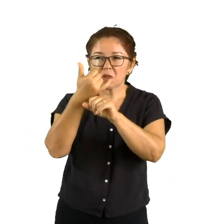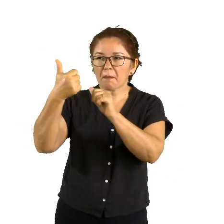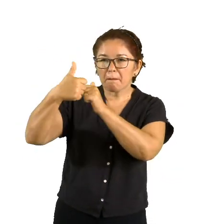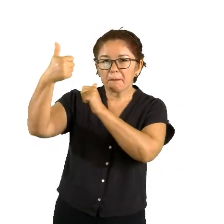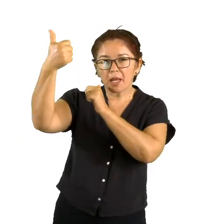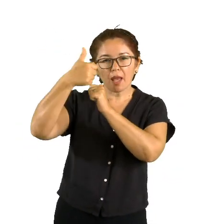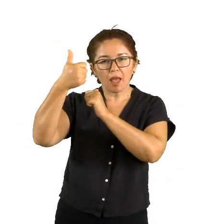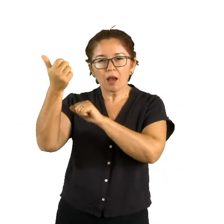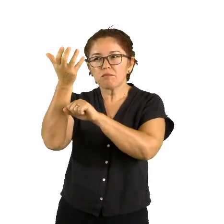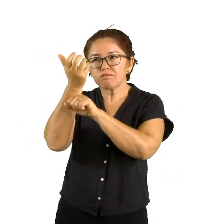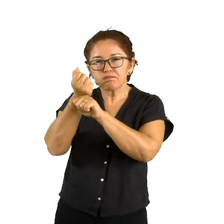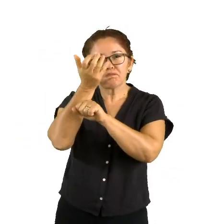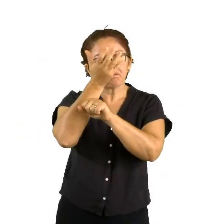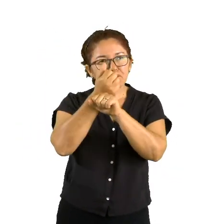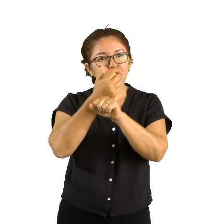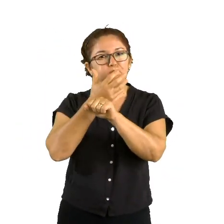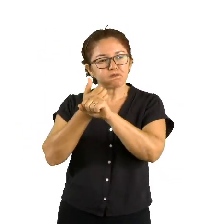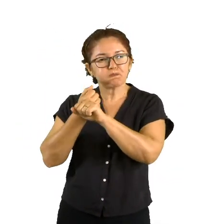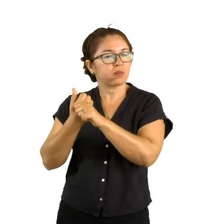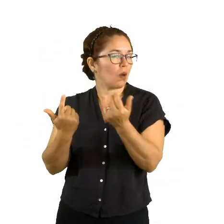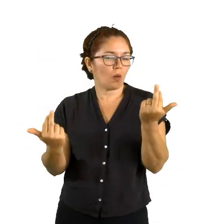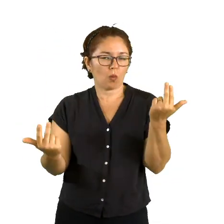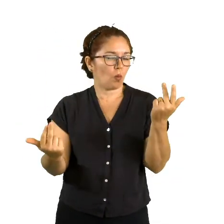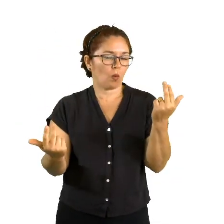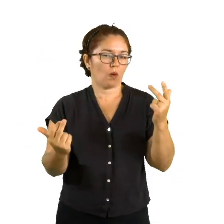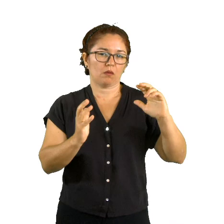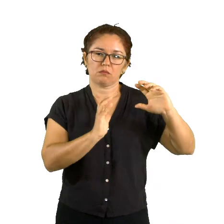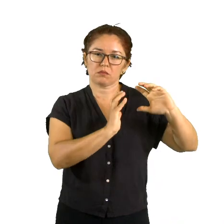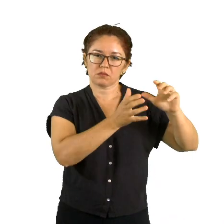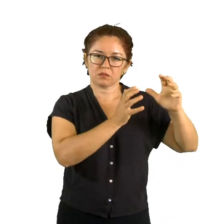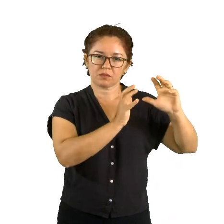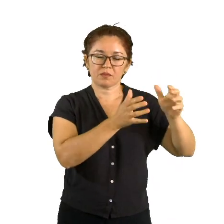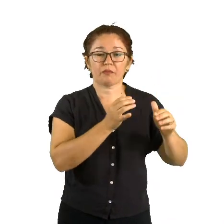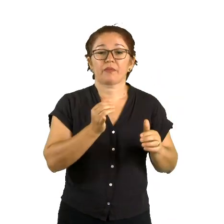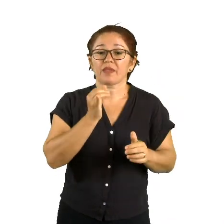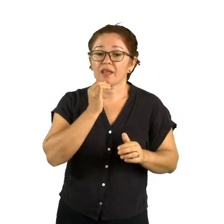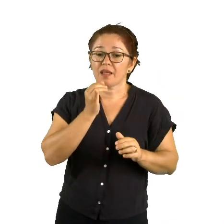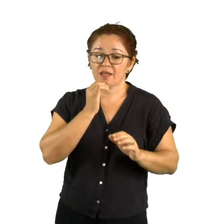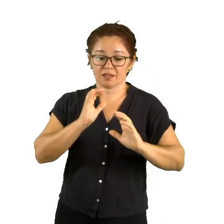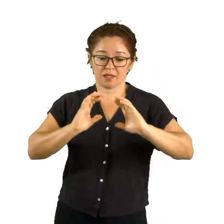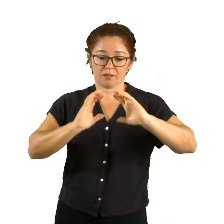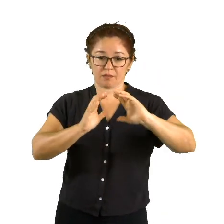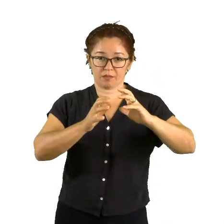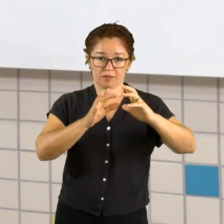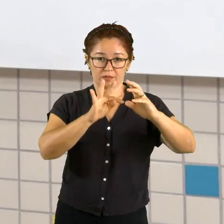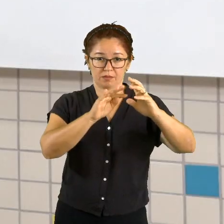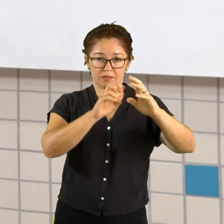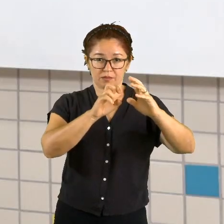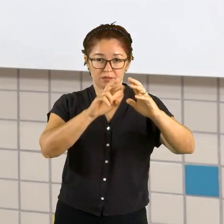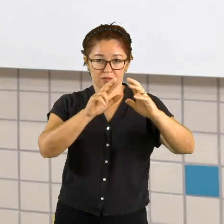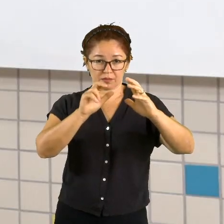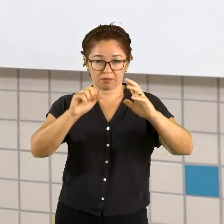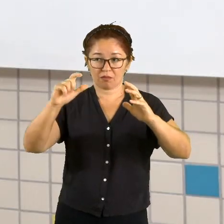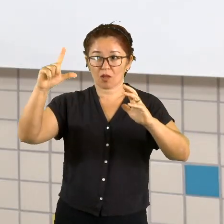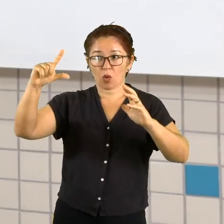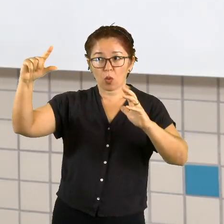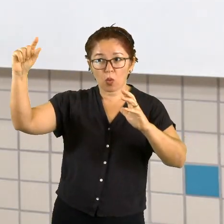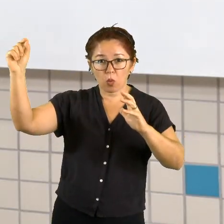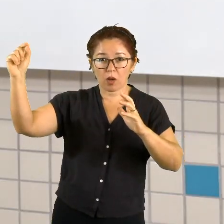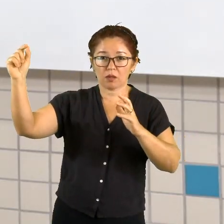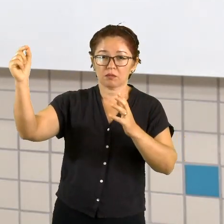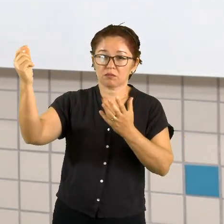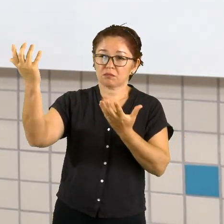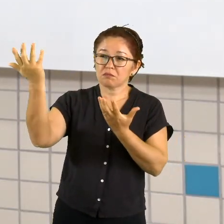nesse movimento que a Lua faz em torno da Terra, tanto a Terra atrai a Lua, como a Lua atrai a Terra. E uma das consequências